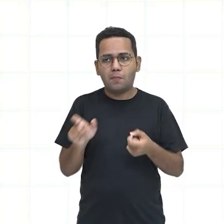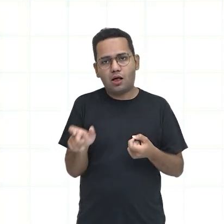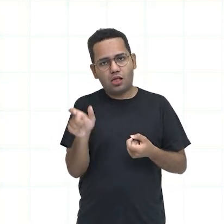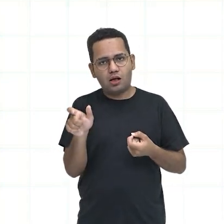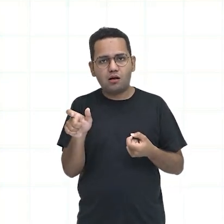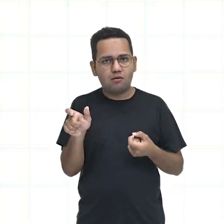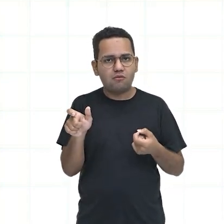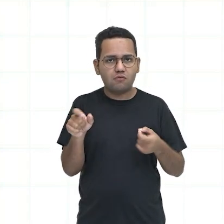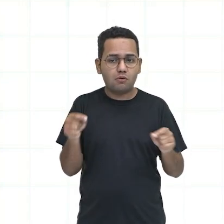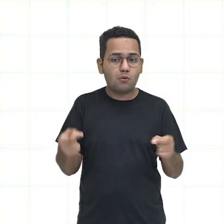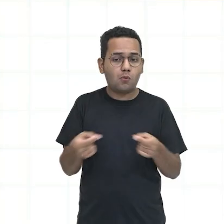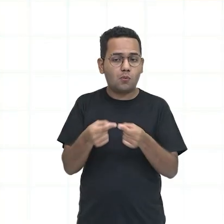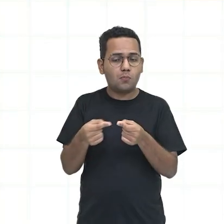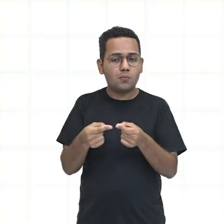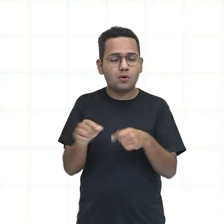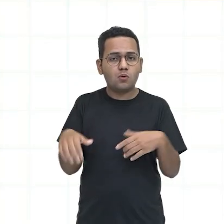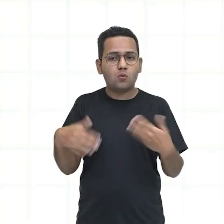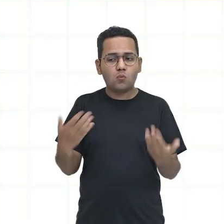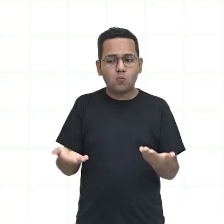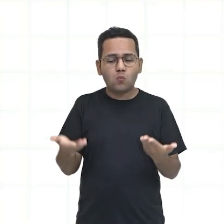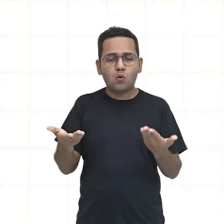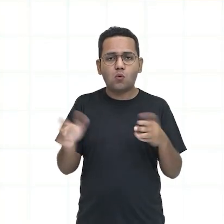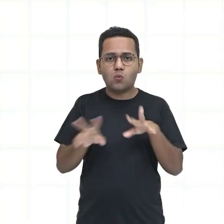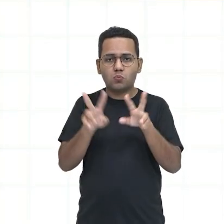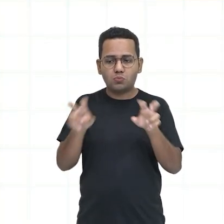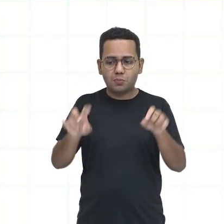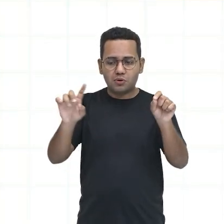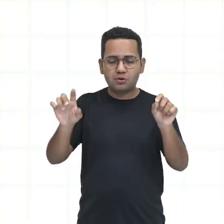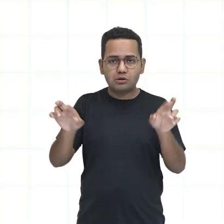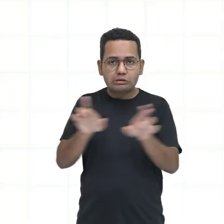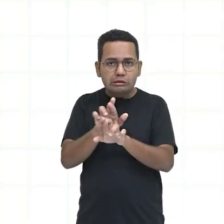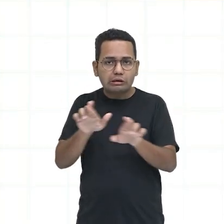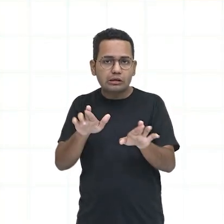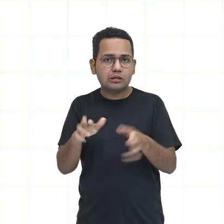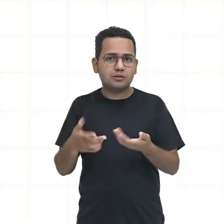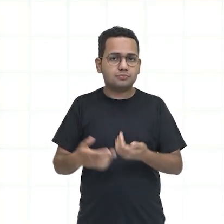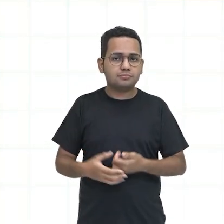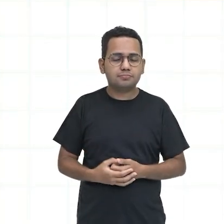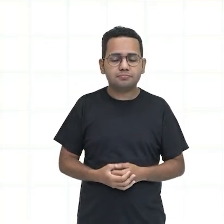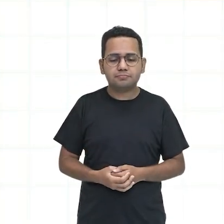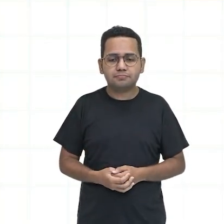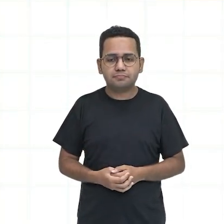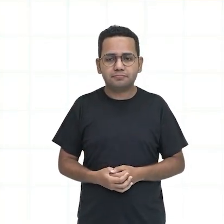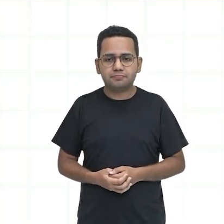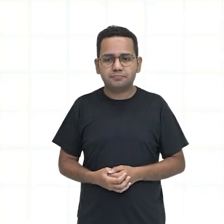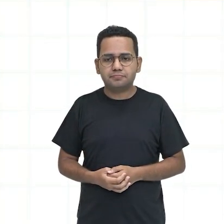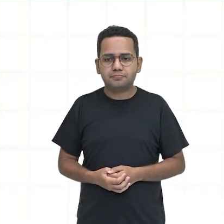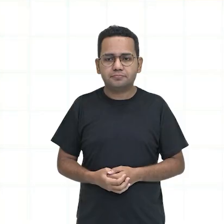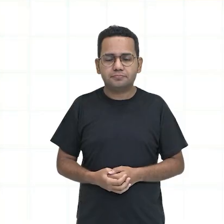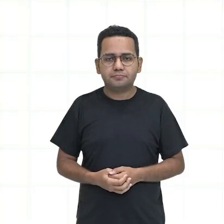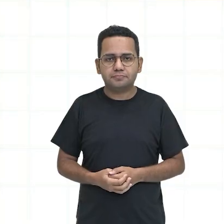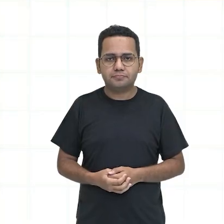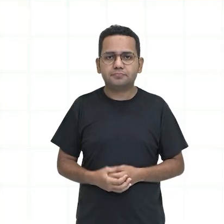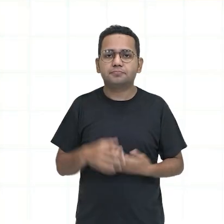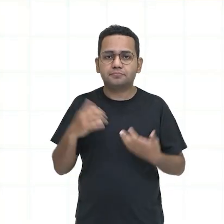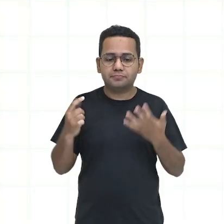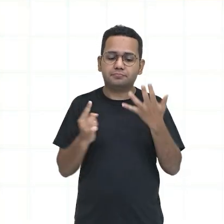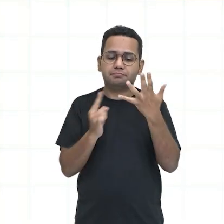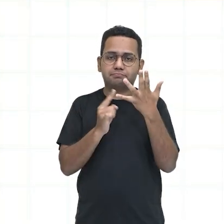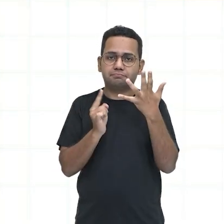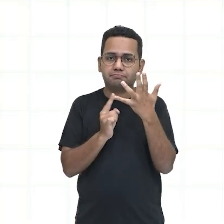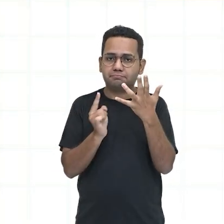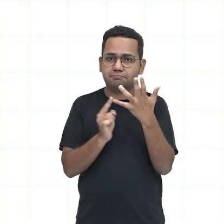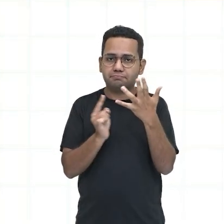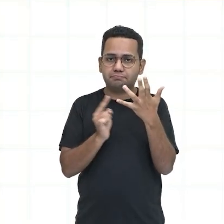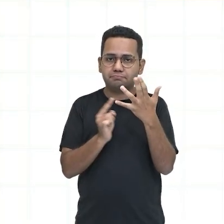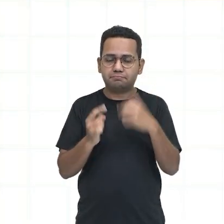seu conectivo vai indicar que tipo de relação essas orações têm. Pois bem, nas orações subordinadas